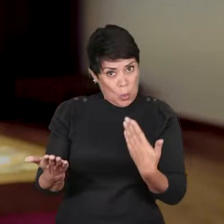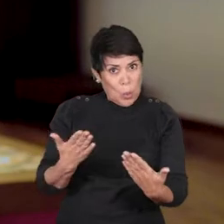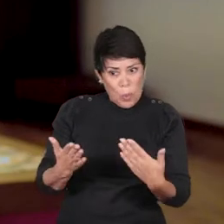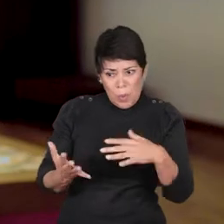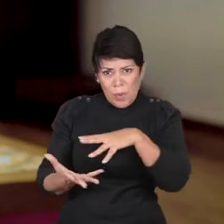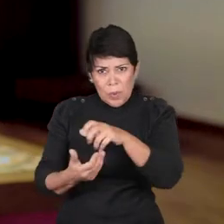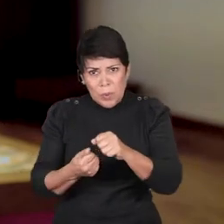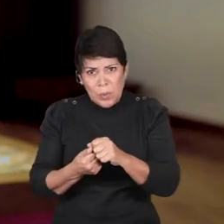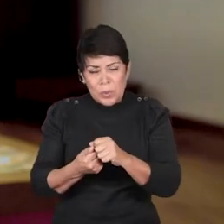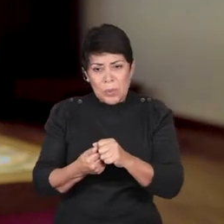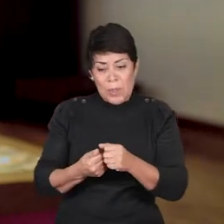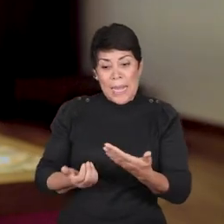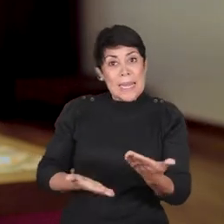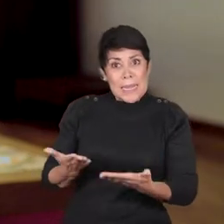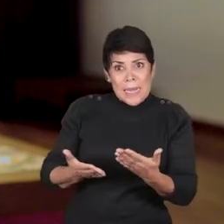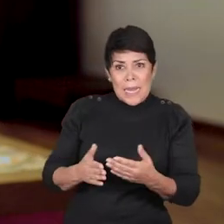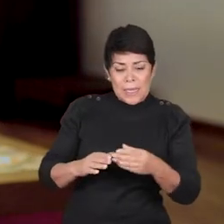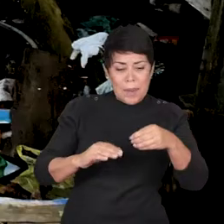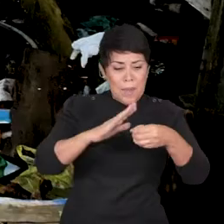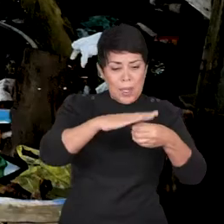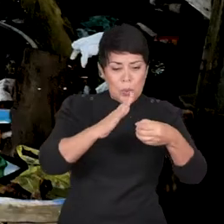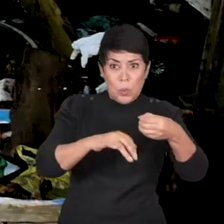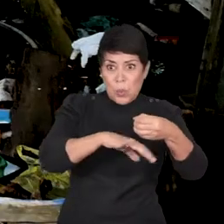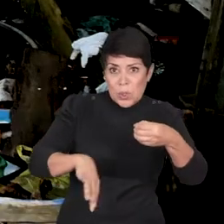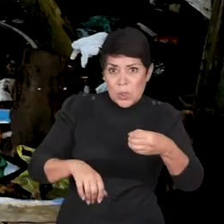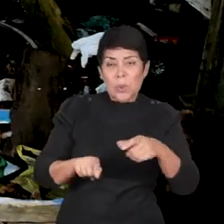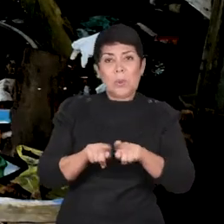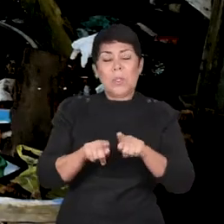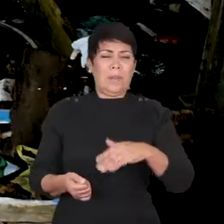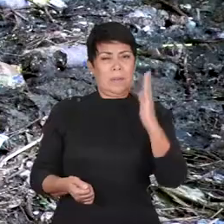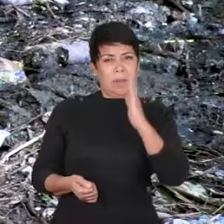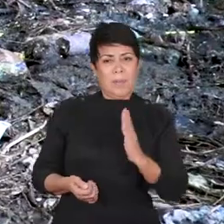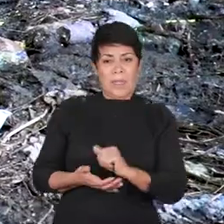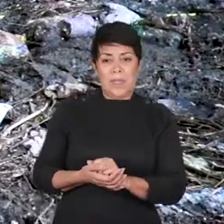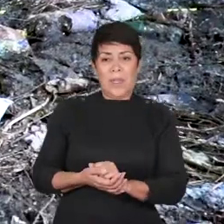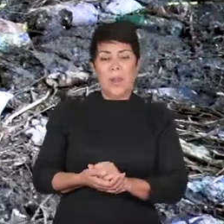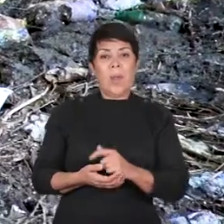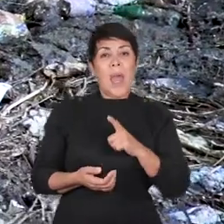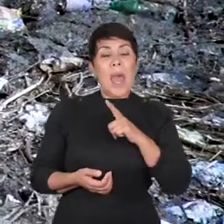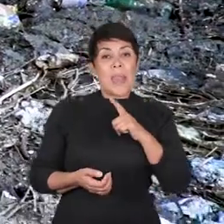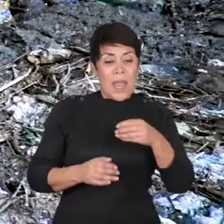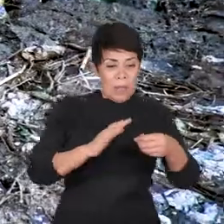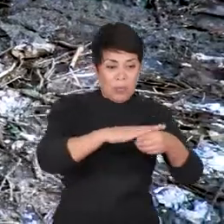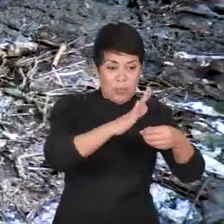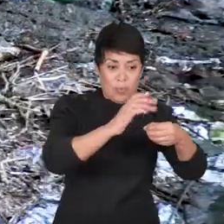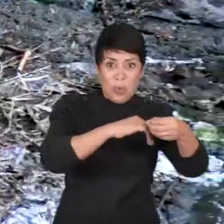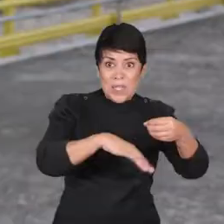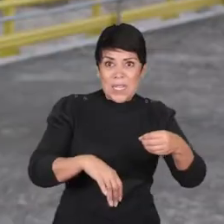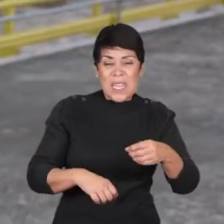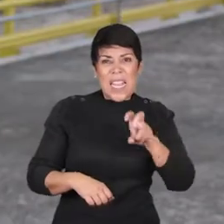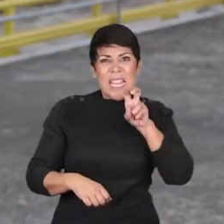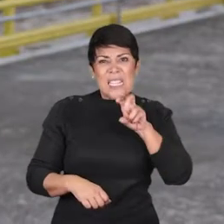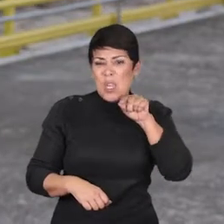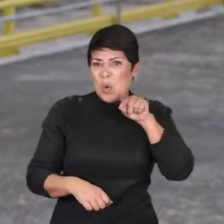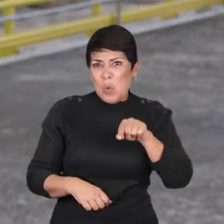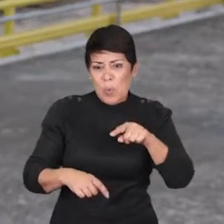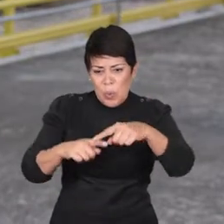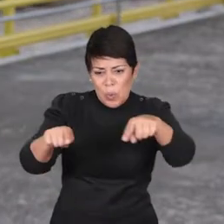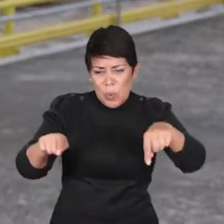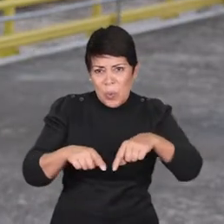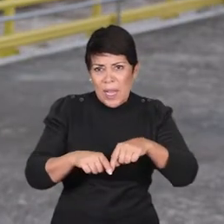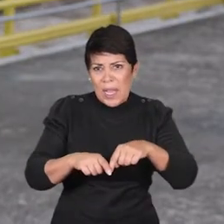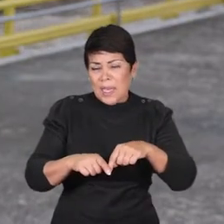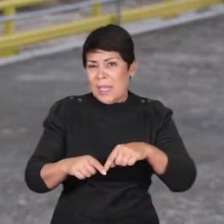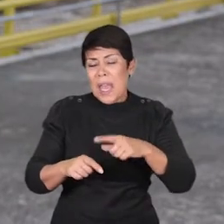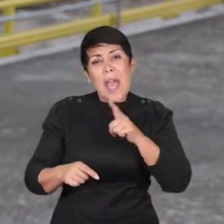no mundo em coleta e tratamento de esgoto. Hoje no Brasil, são despejados 5 mil piscinas olímpicas